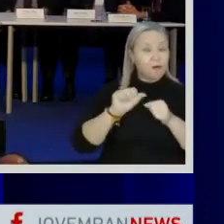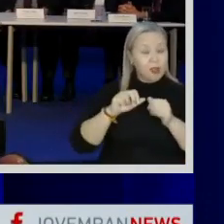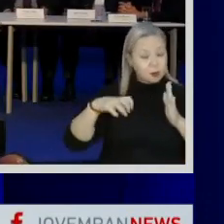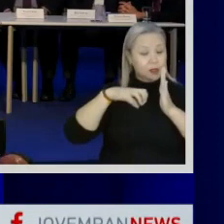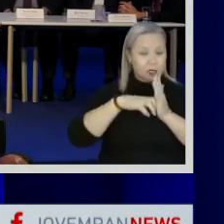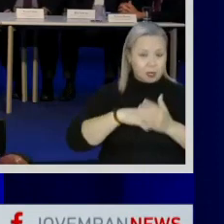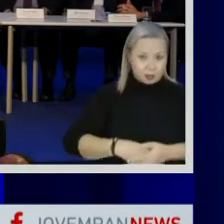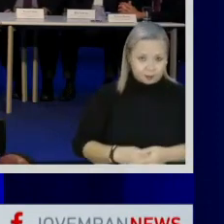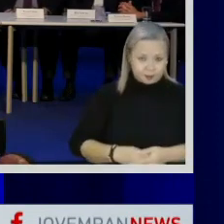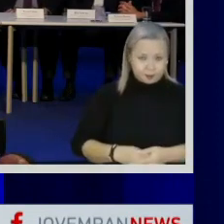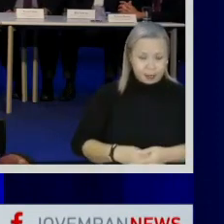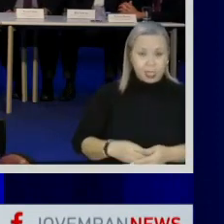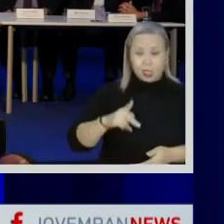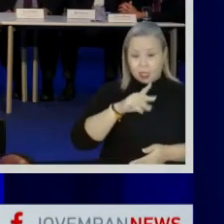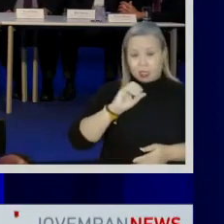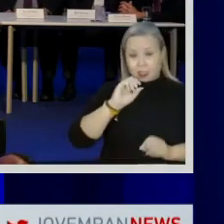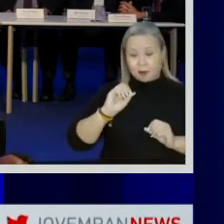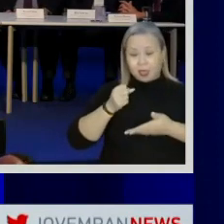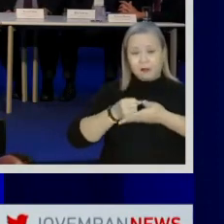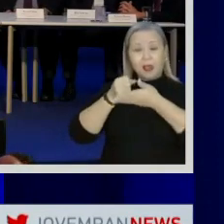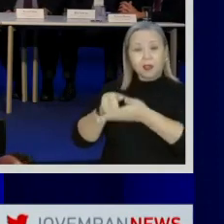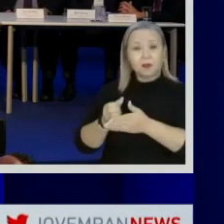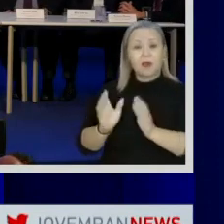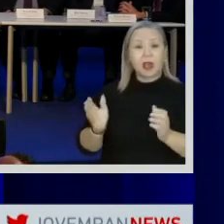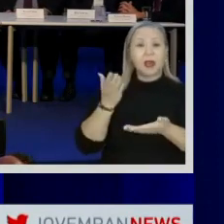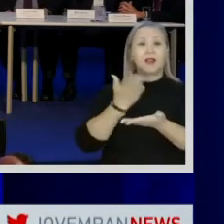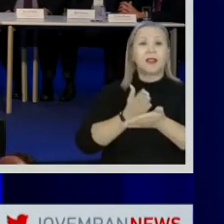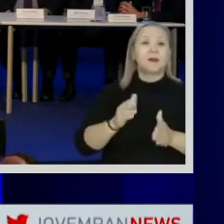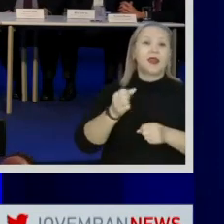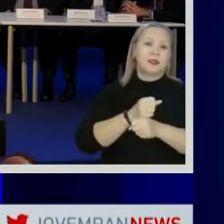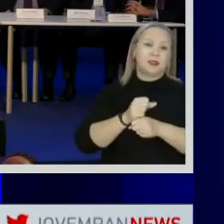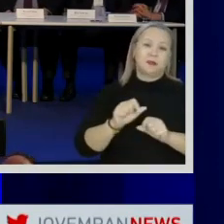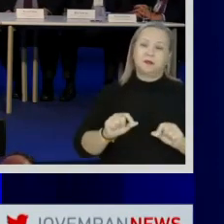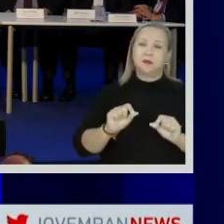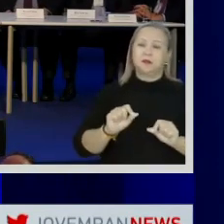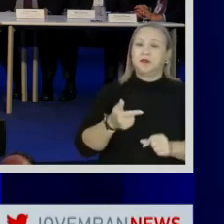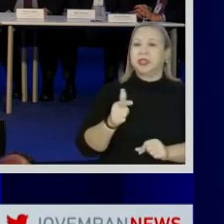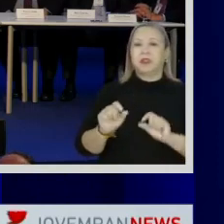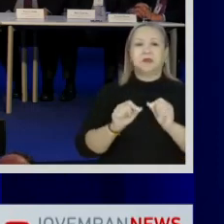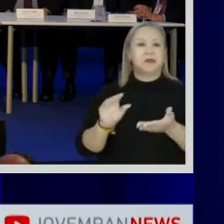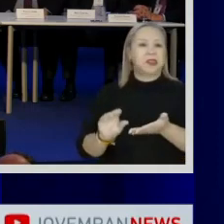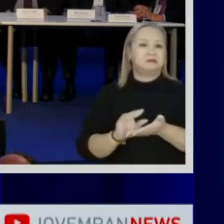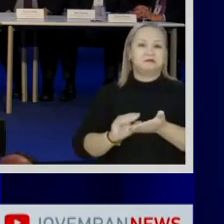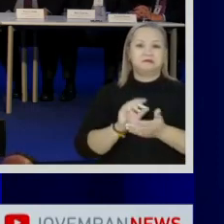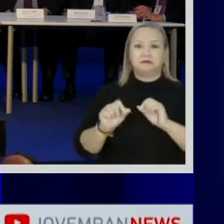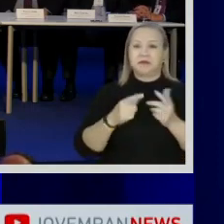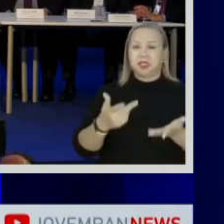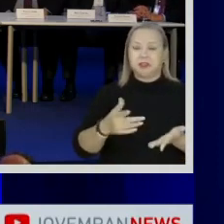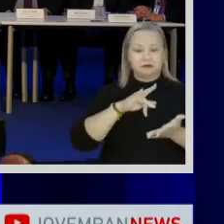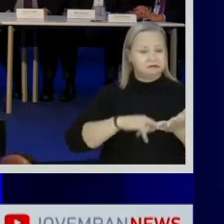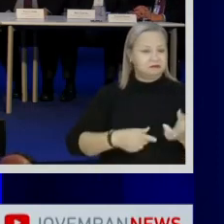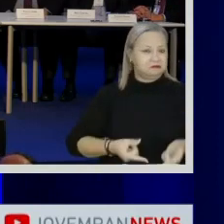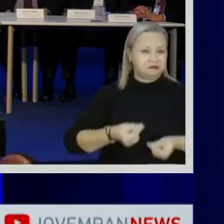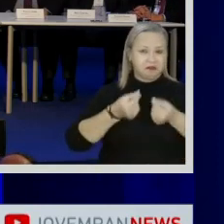é interessante, o Rodolfo, o seguinte: ainda falando sobre o Aloysio Mercadante, ele está sendo considerado para